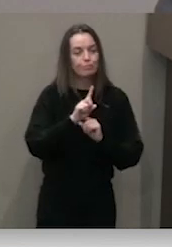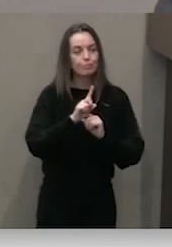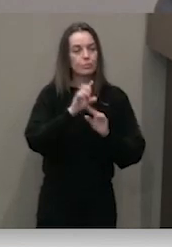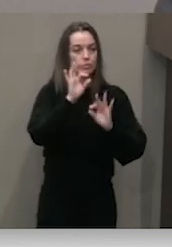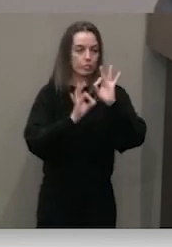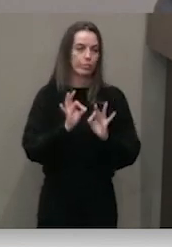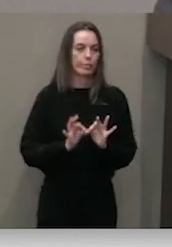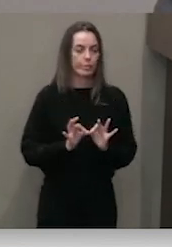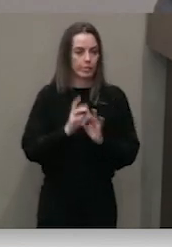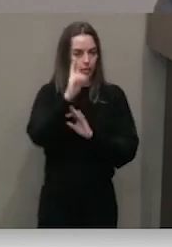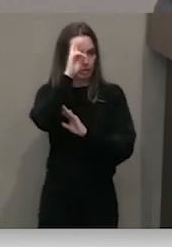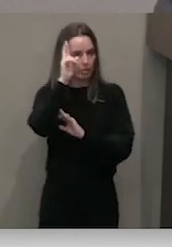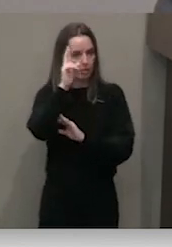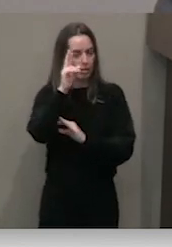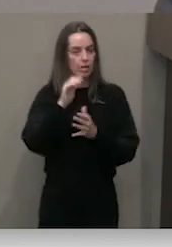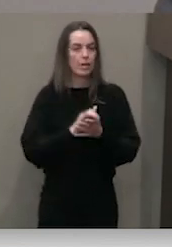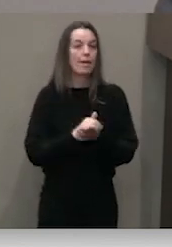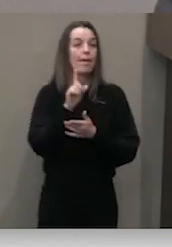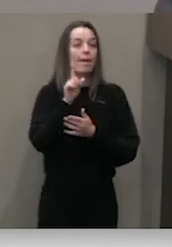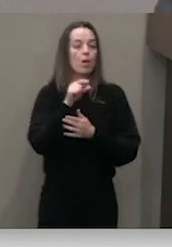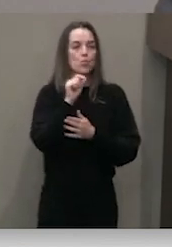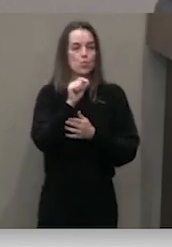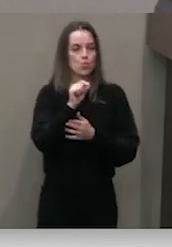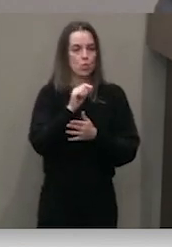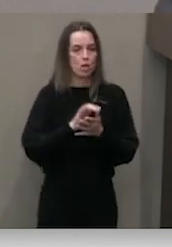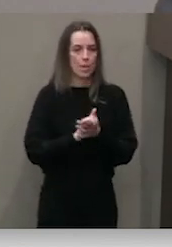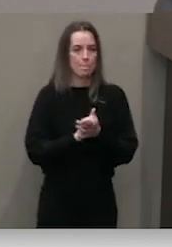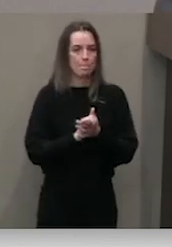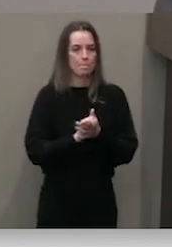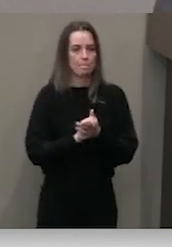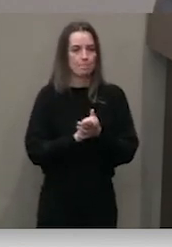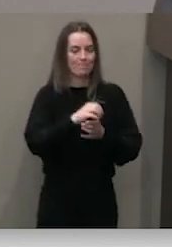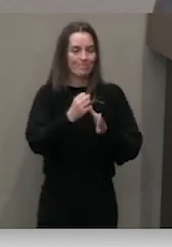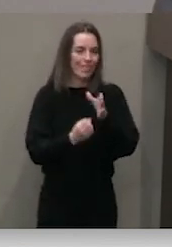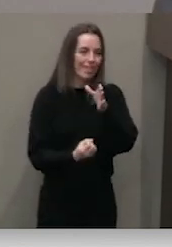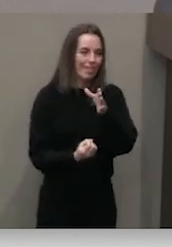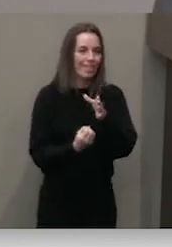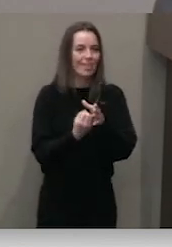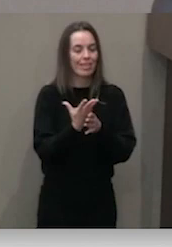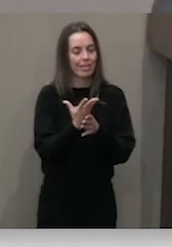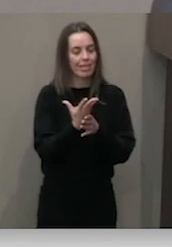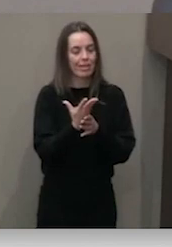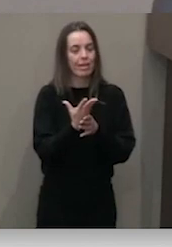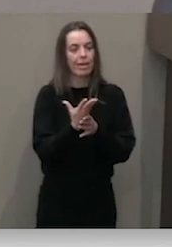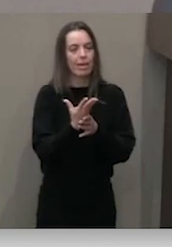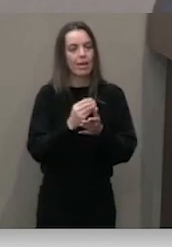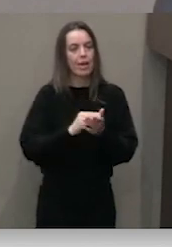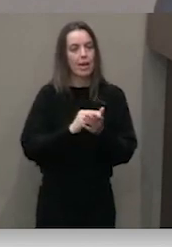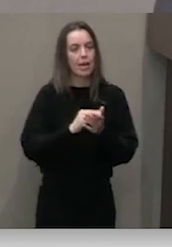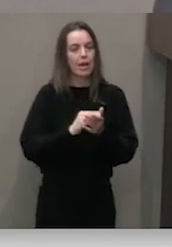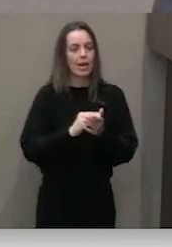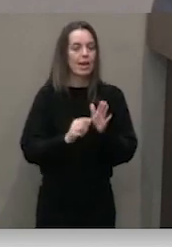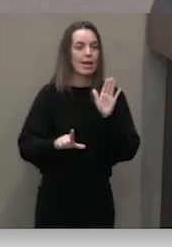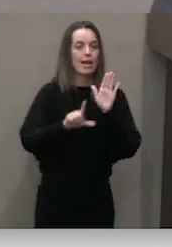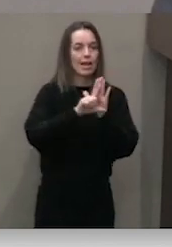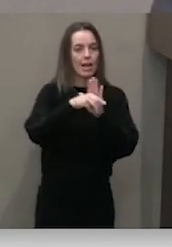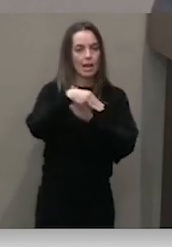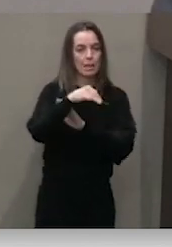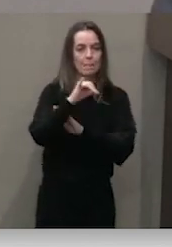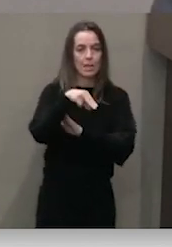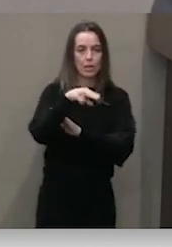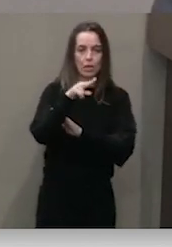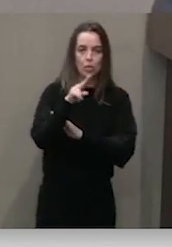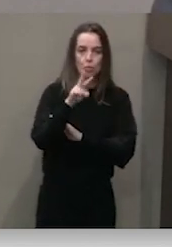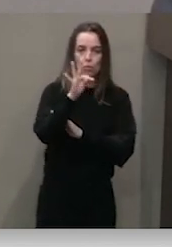diretor é a etapa de elaboração da minuta da lei, fazendo uso de todos